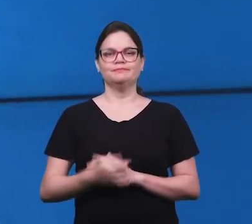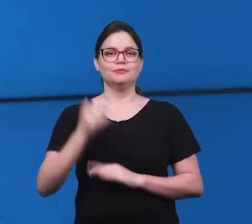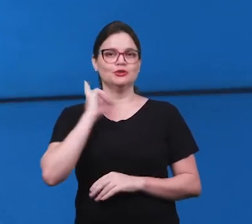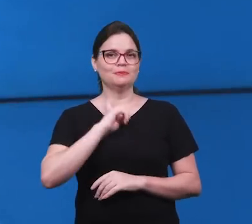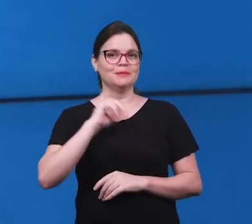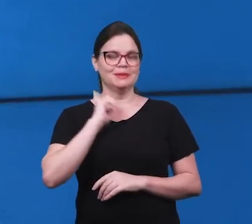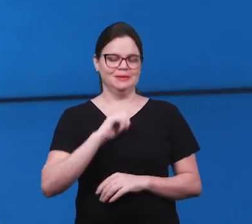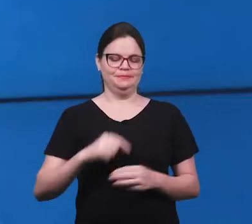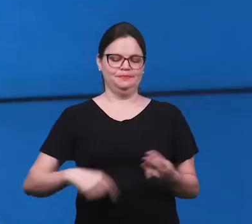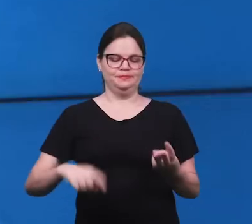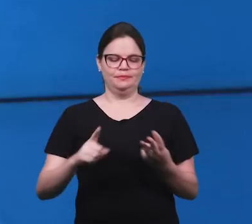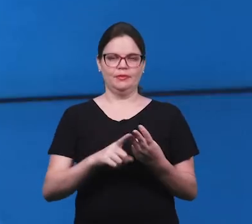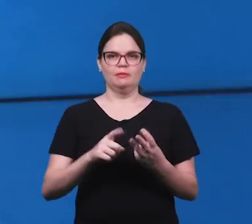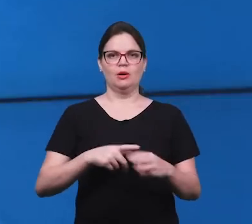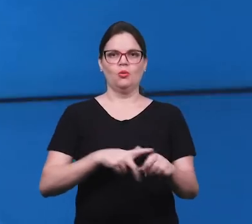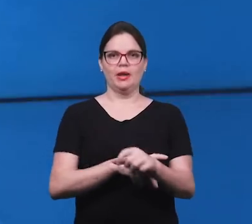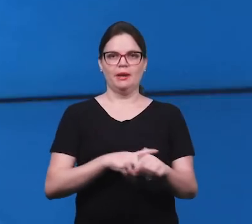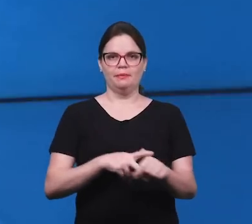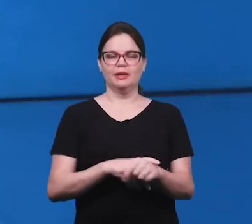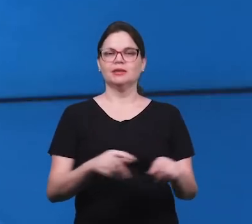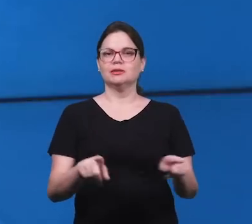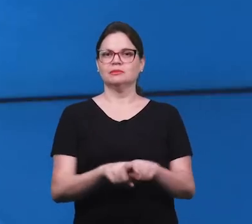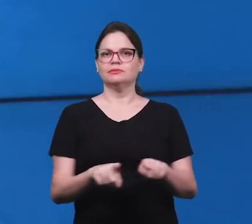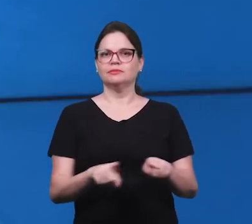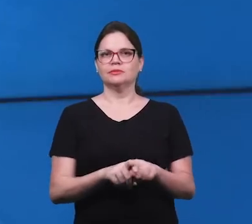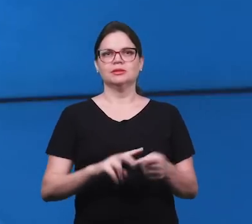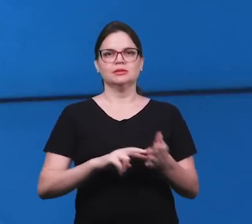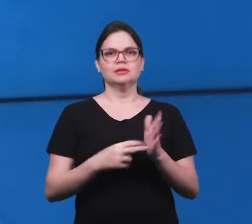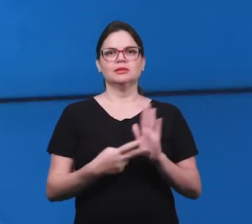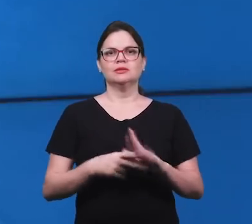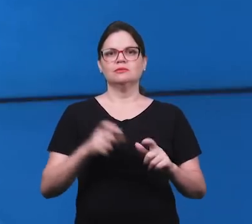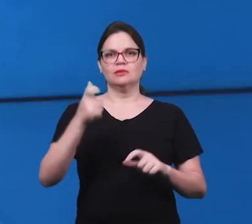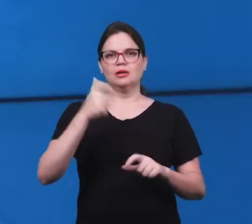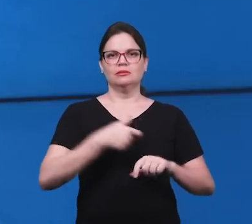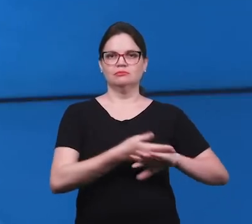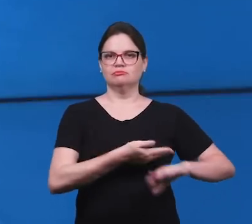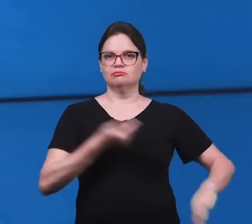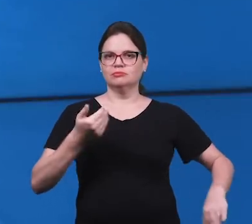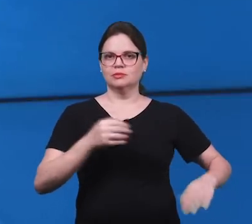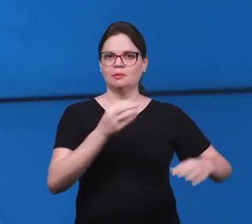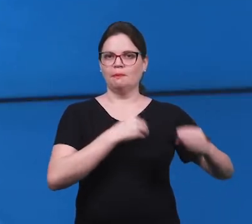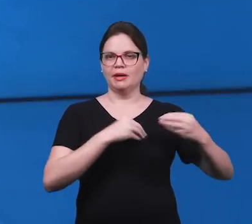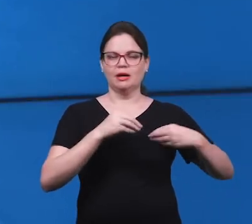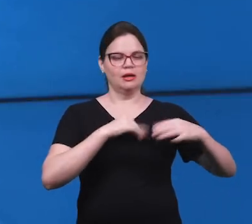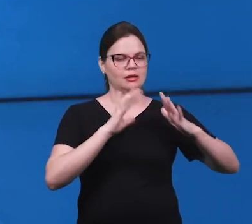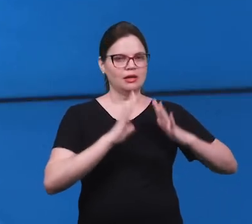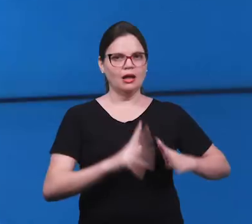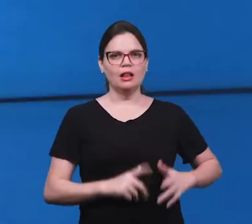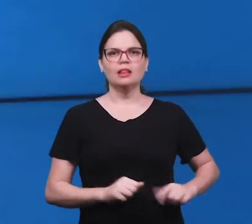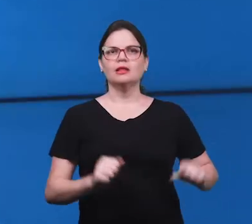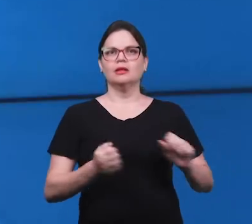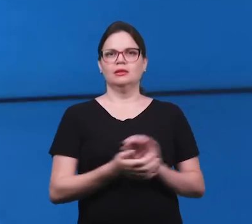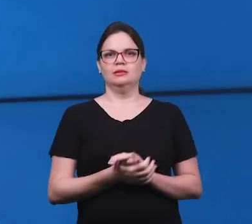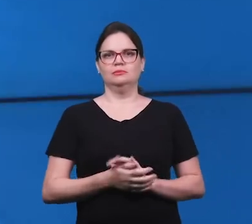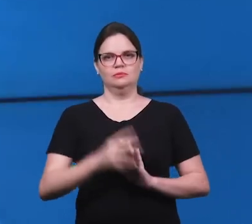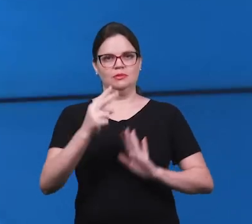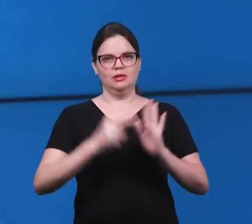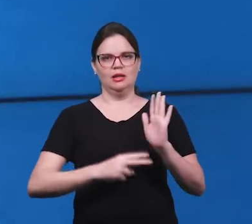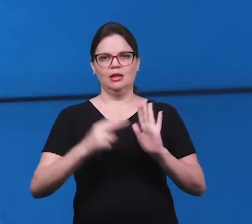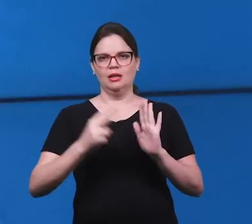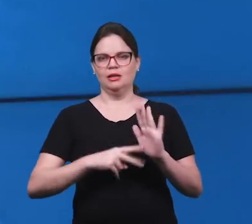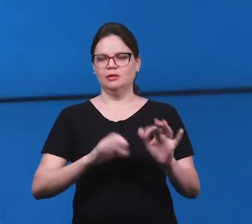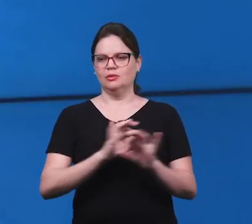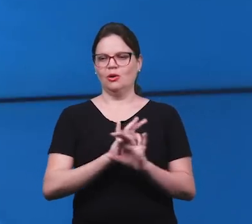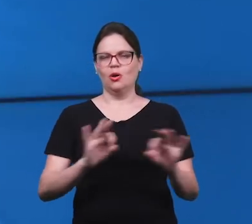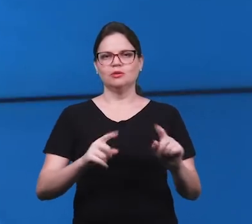de Buenópolis. Também em Guarapari, significa exatamente estar separado do mundo e do pecado. Duas leituras feitas muito